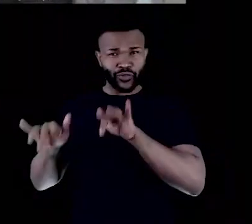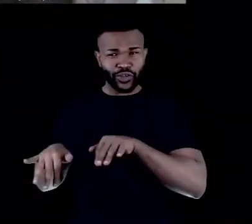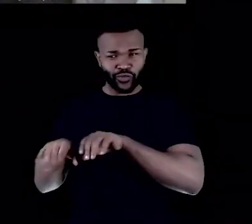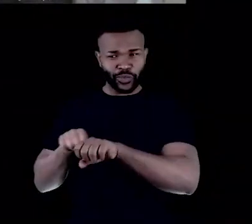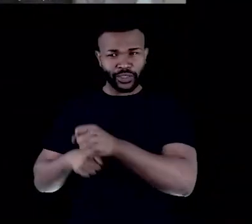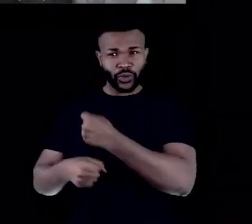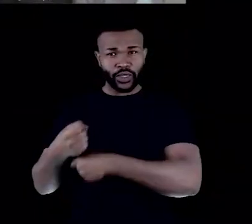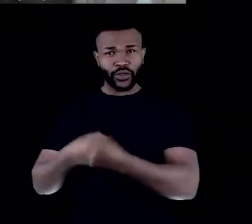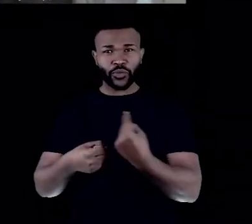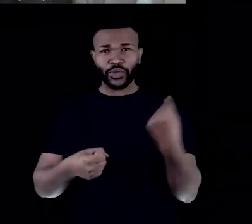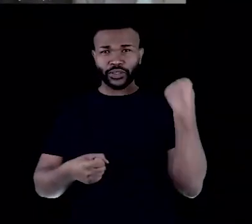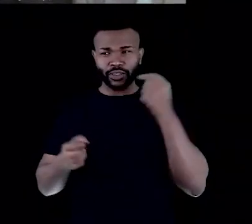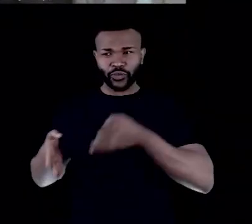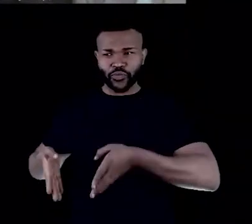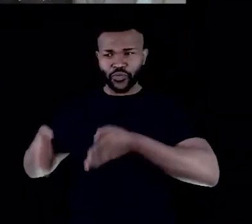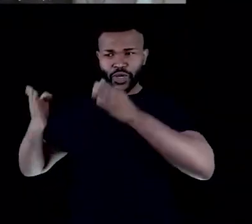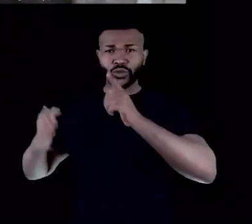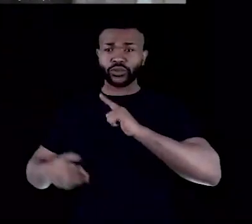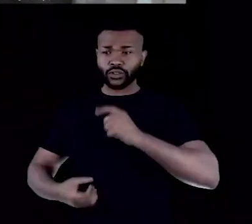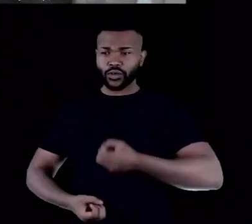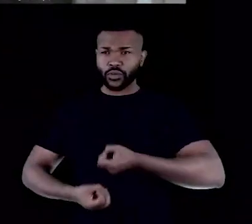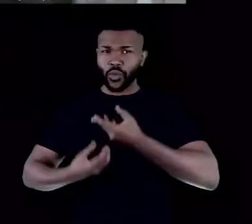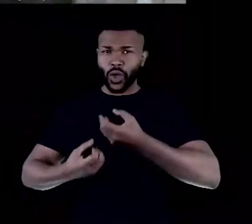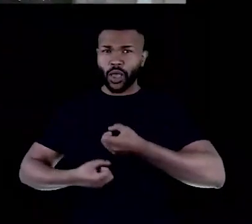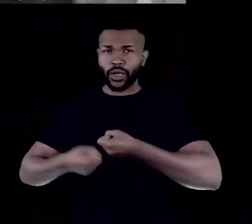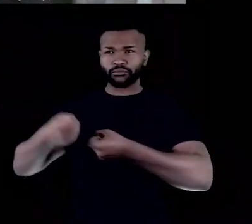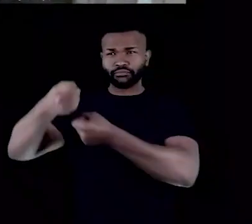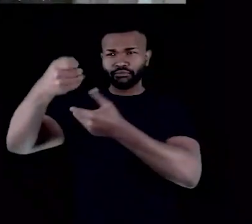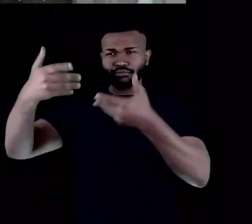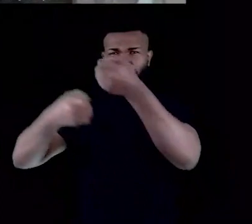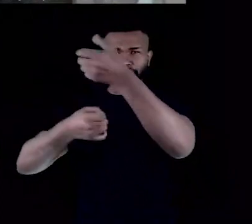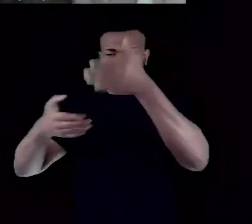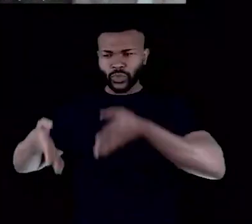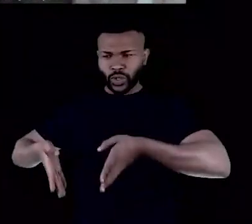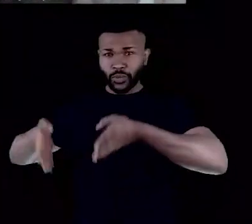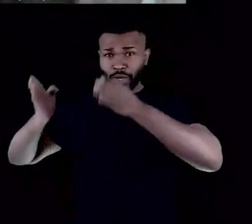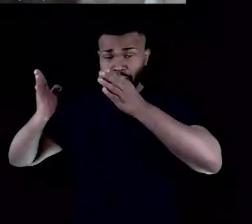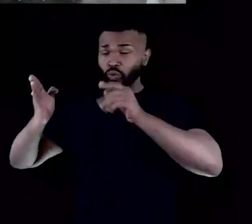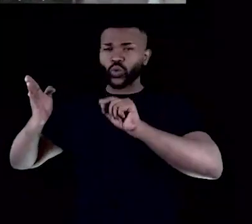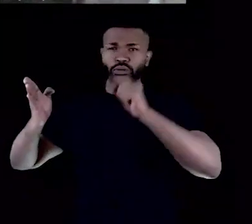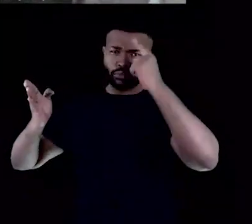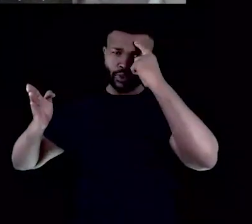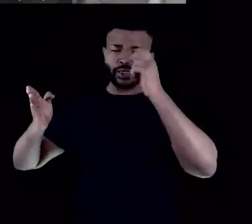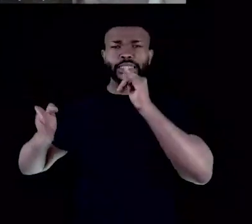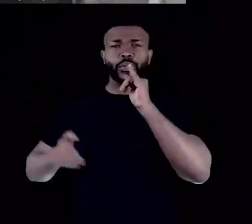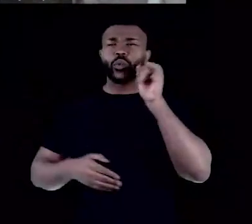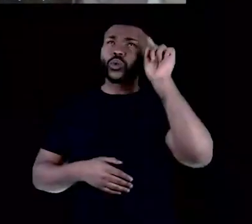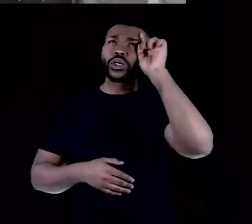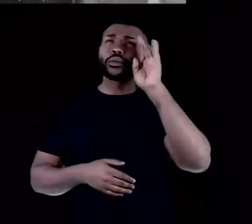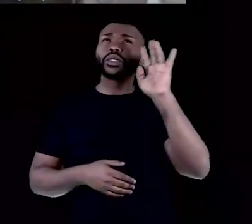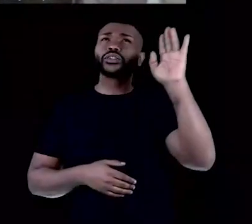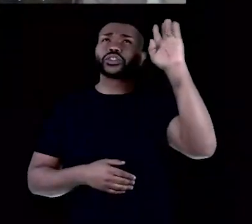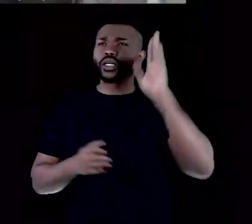de graduação do ano passado, que é um prédio que tem poemas escritos nele. O prédio, a ideia inicial dele é, imagina